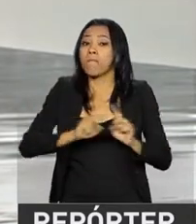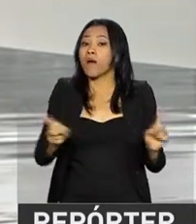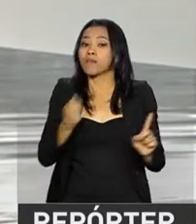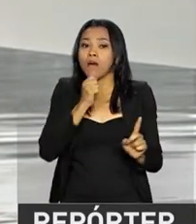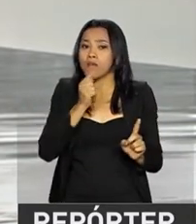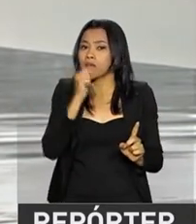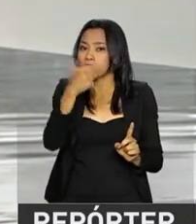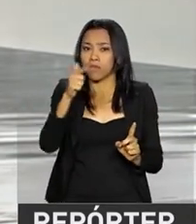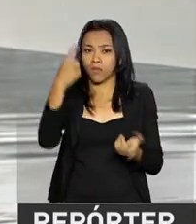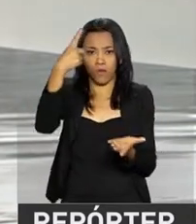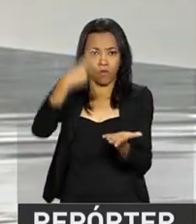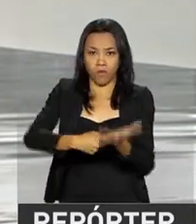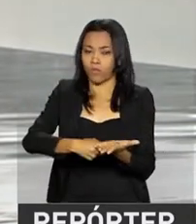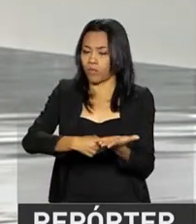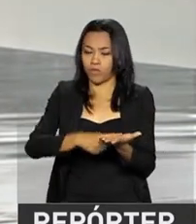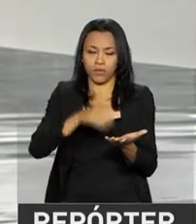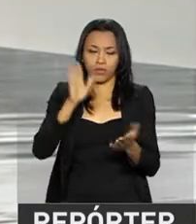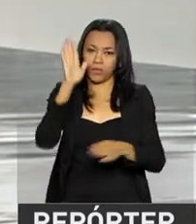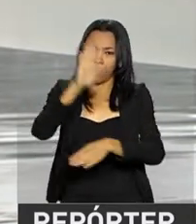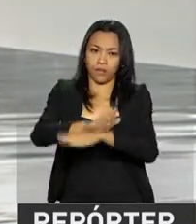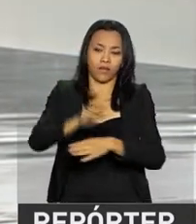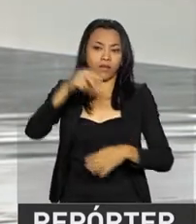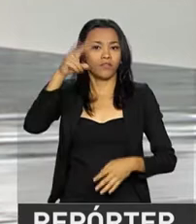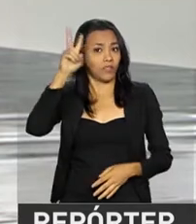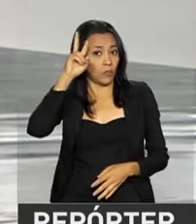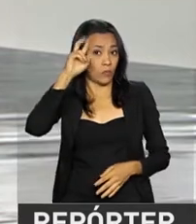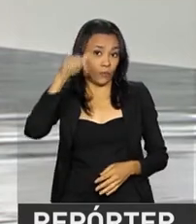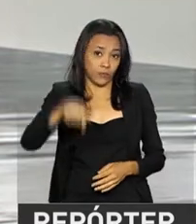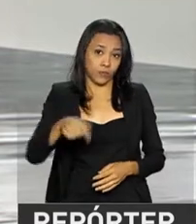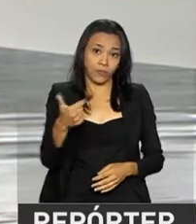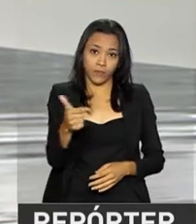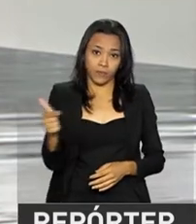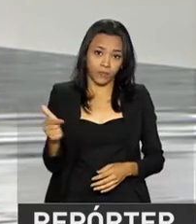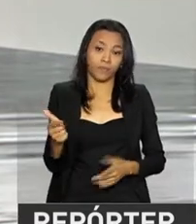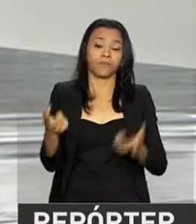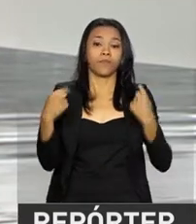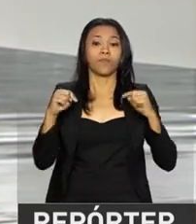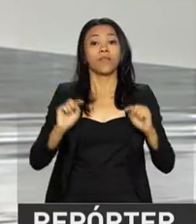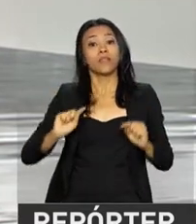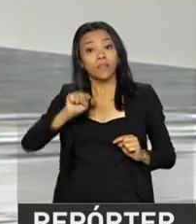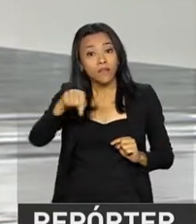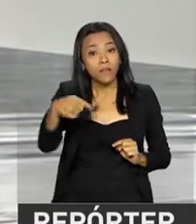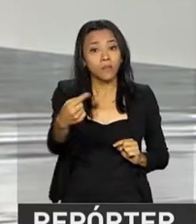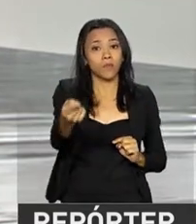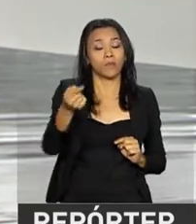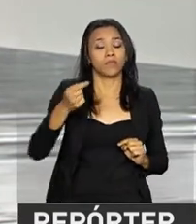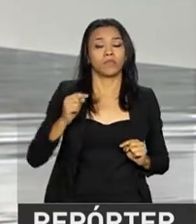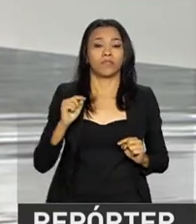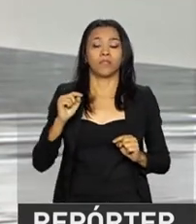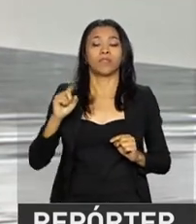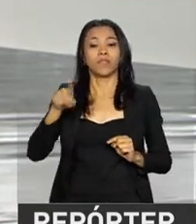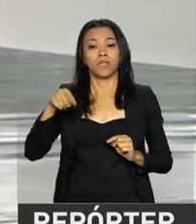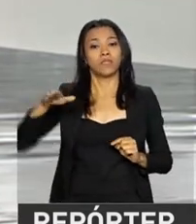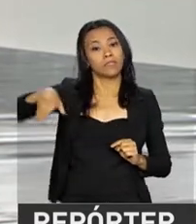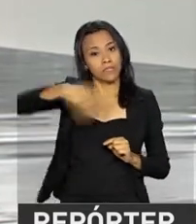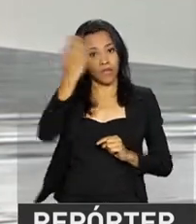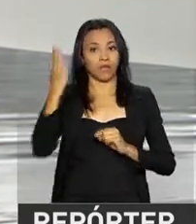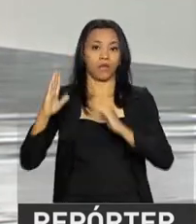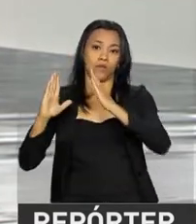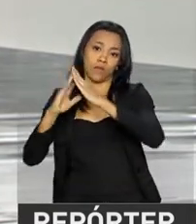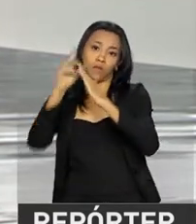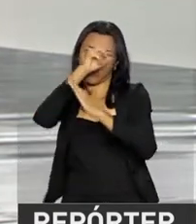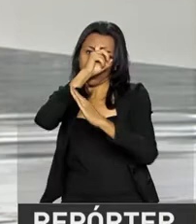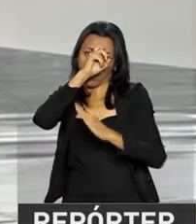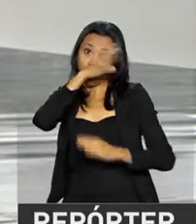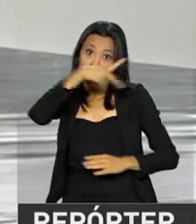oficial para a tarde desta segunda feira logo depois dada alta do presidente o médico